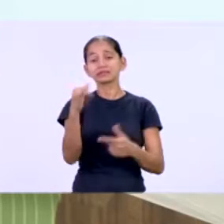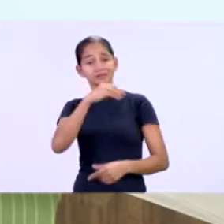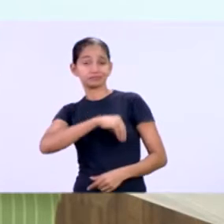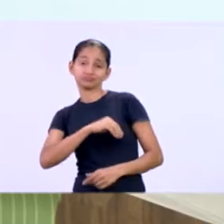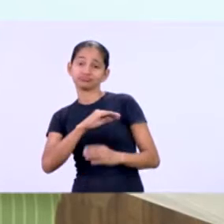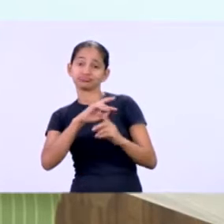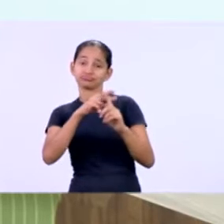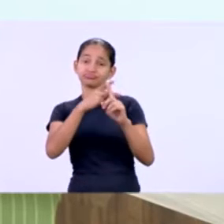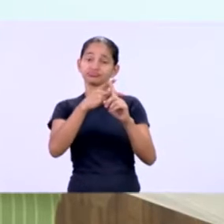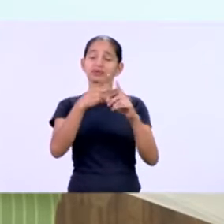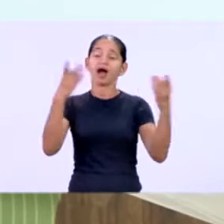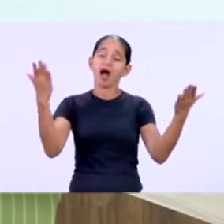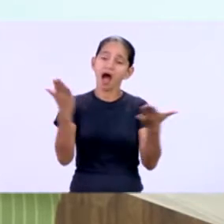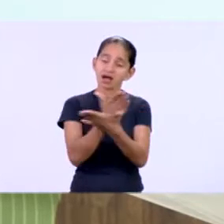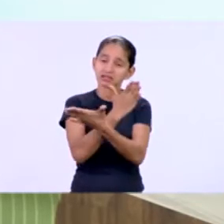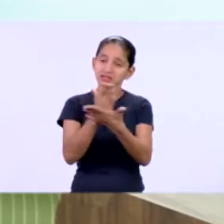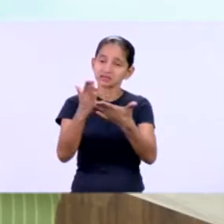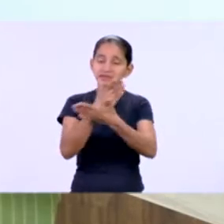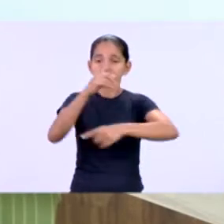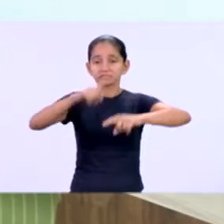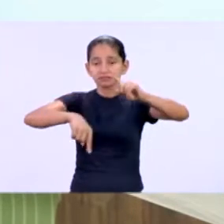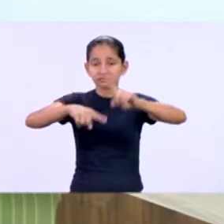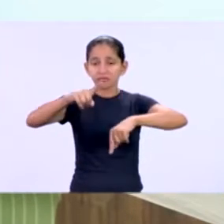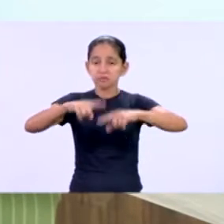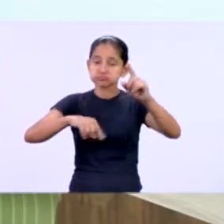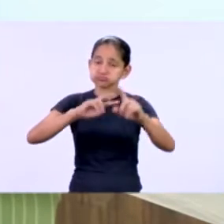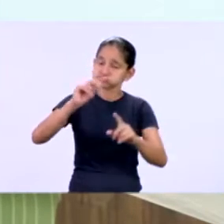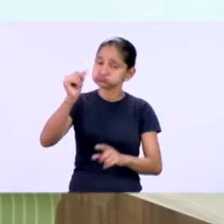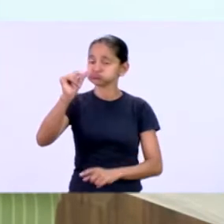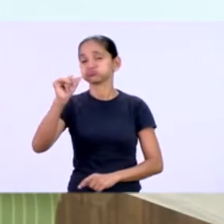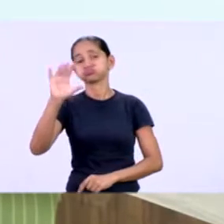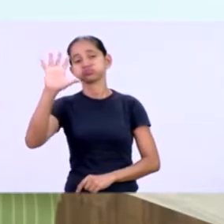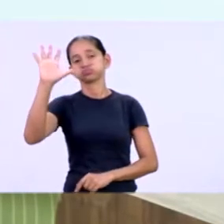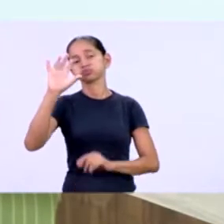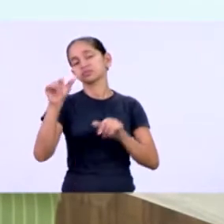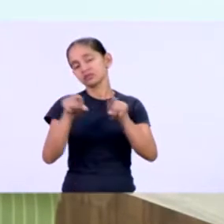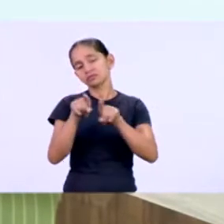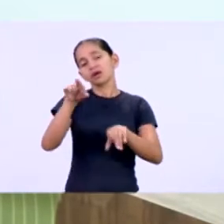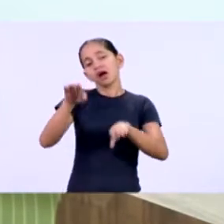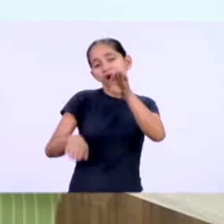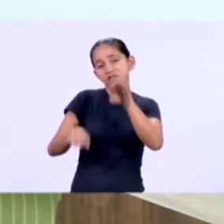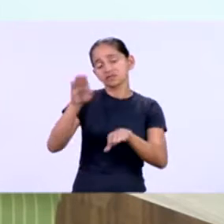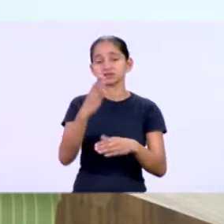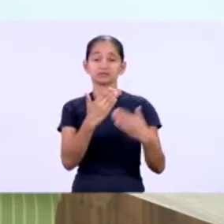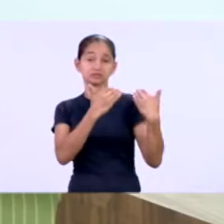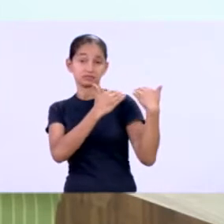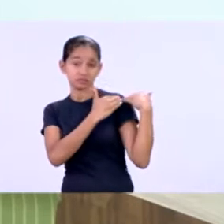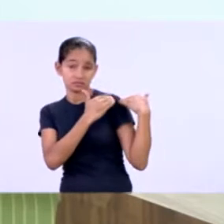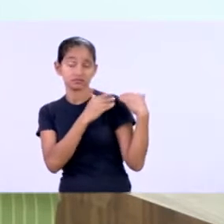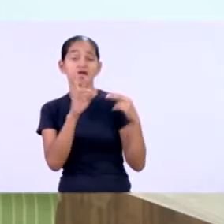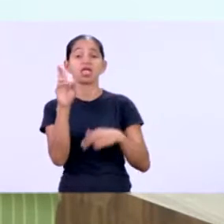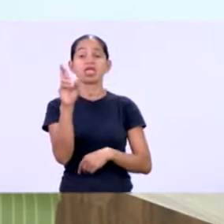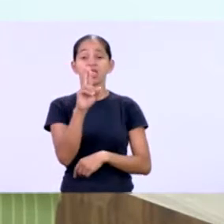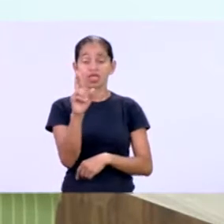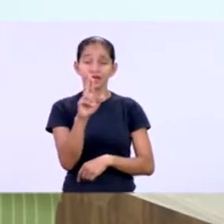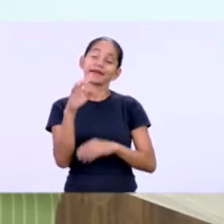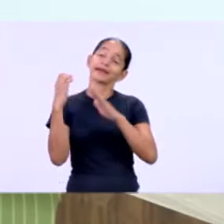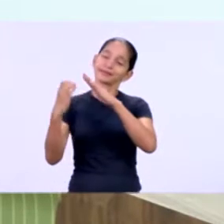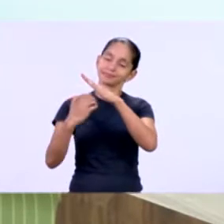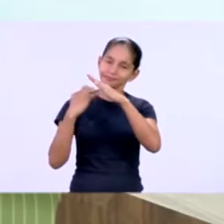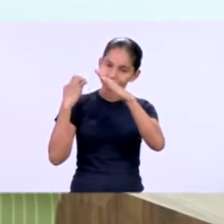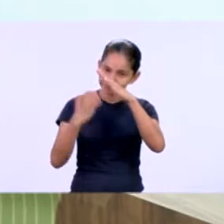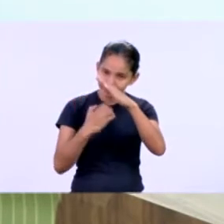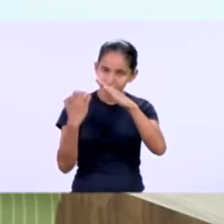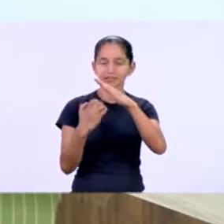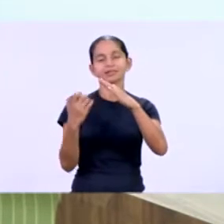o tributo de um produto, maior preço o produto tem e maior valor você vai pagar. Mas quem é responsável pelo pagamento normalmente são as empresas, e